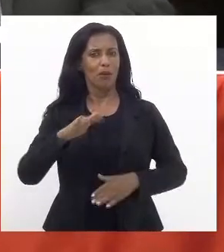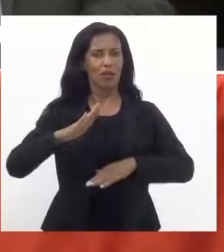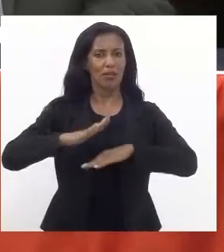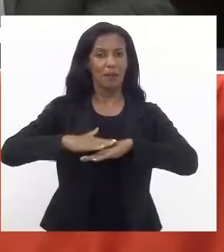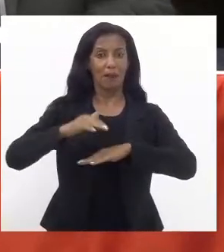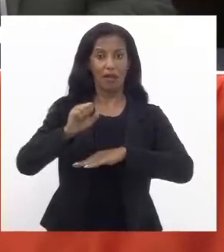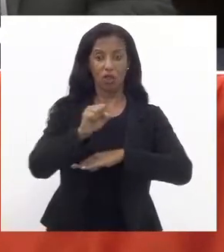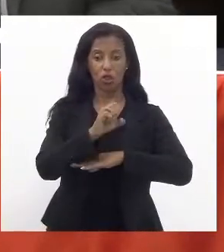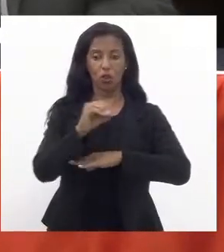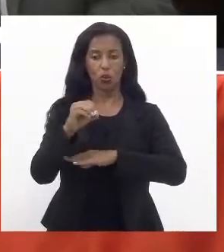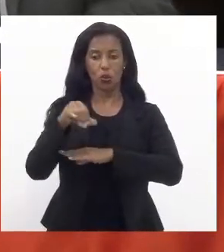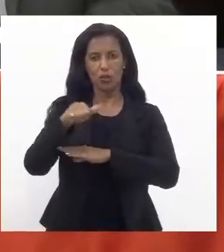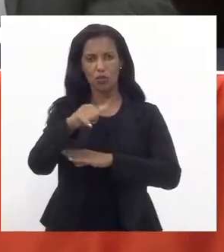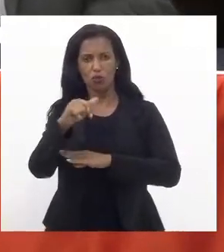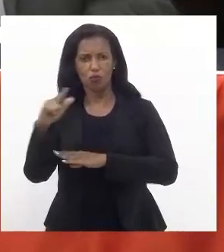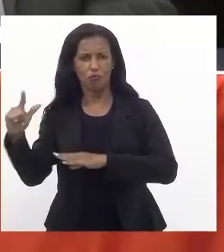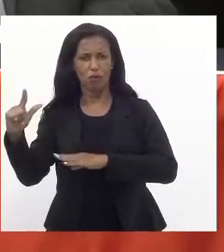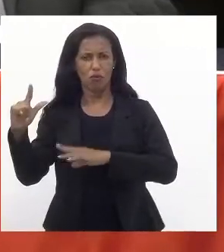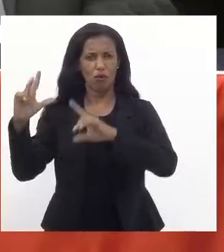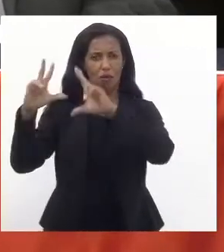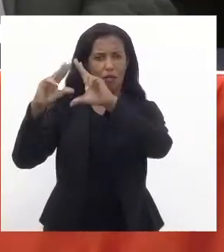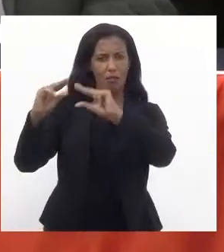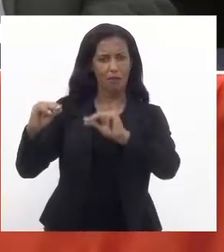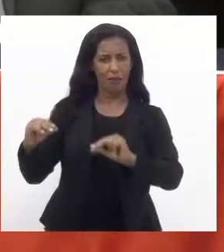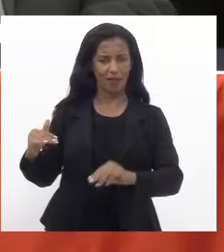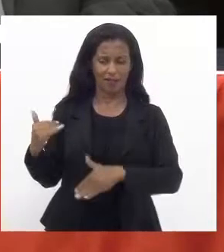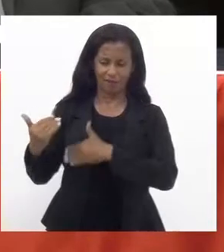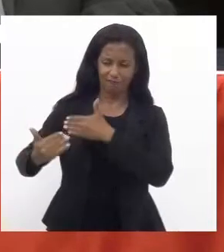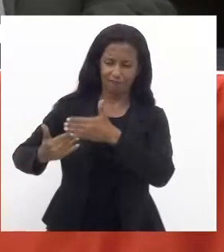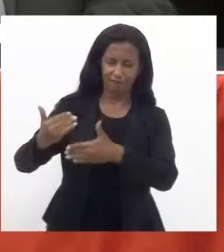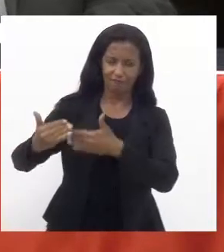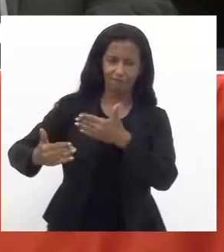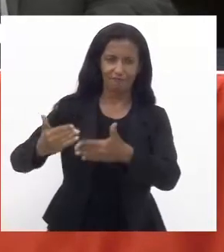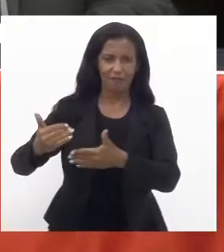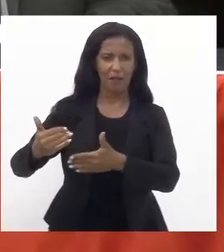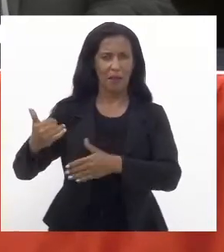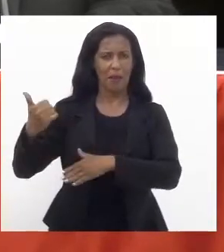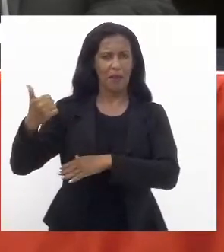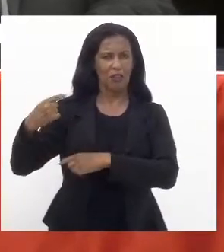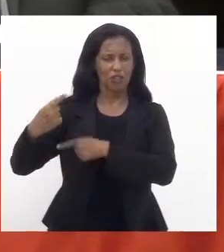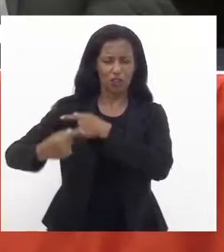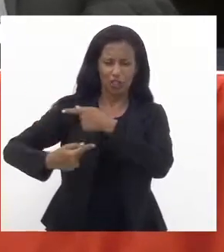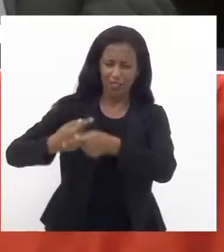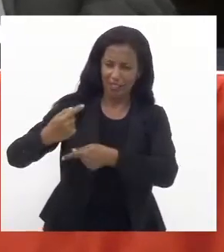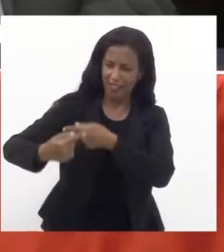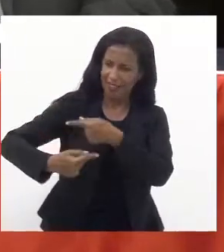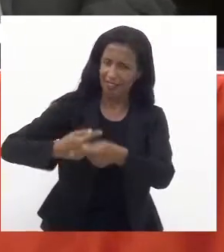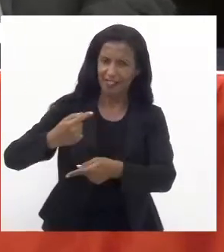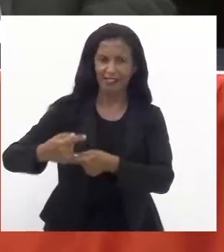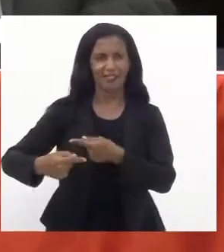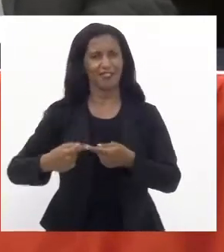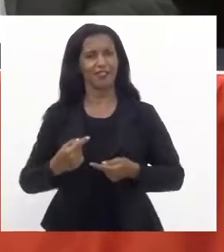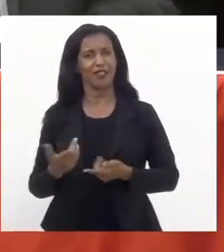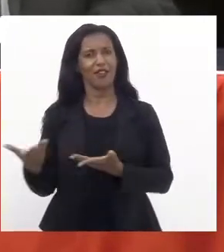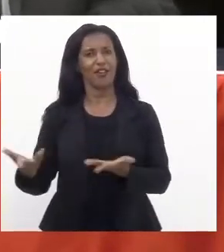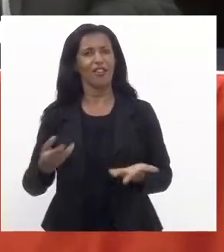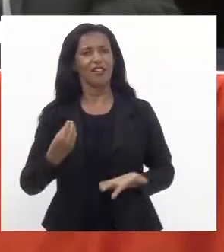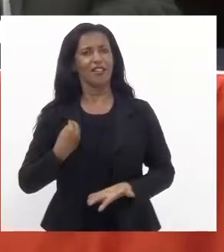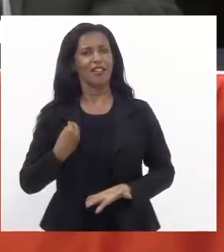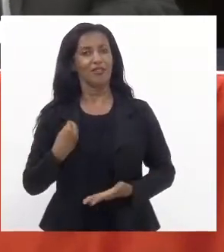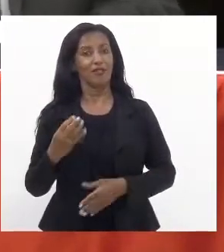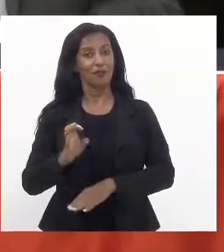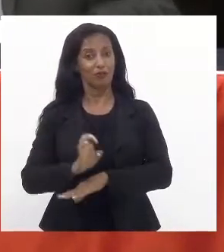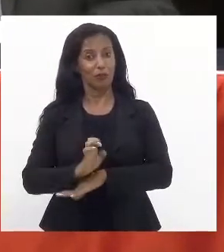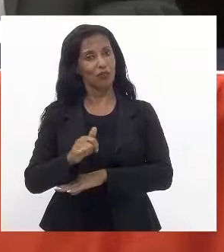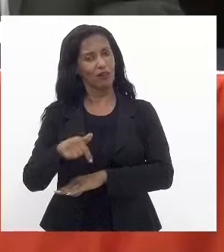800 mil libaneses e seus descendentes de segunda, terceira e quarta geração que vivem no estado do Rio